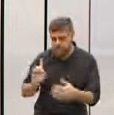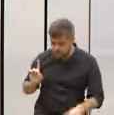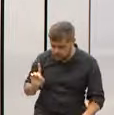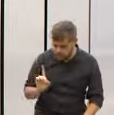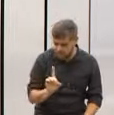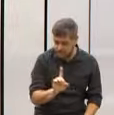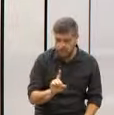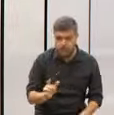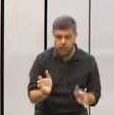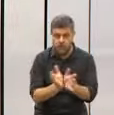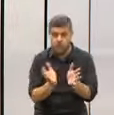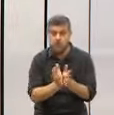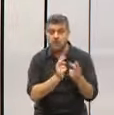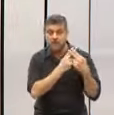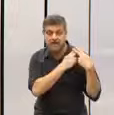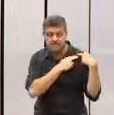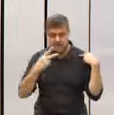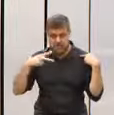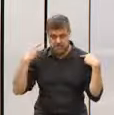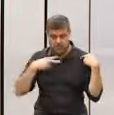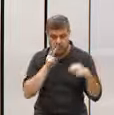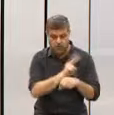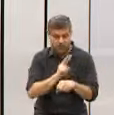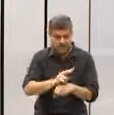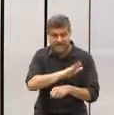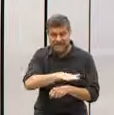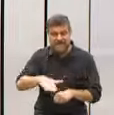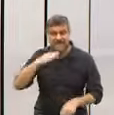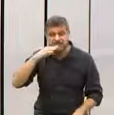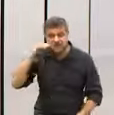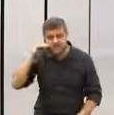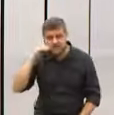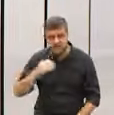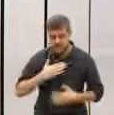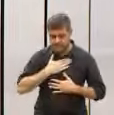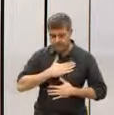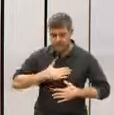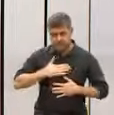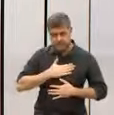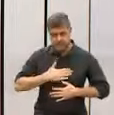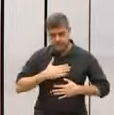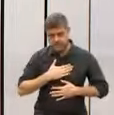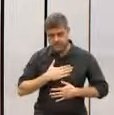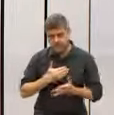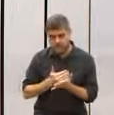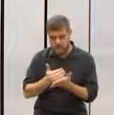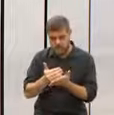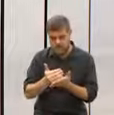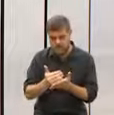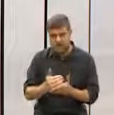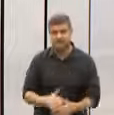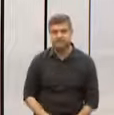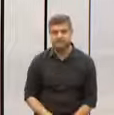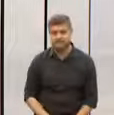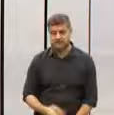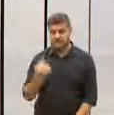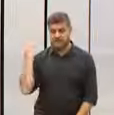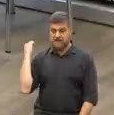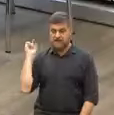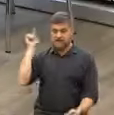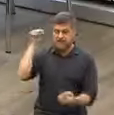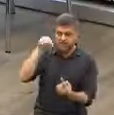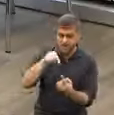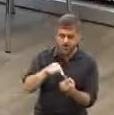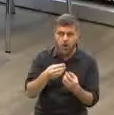da Comissão da Criança e do Adolescente e Juventude aqui da Câmara Municipal. Sejam bem-vindos, eu vou falar um pouquinho, vou começar de trás para